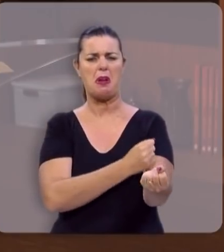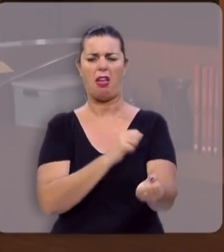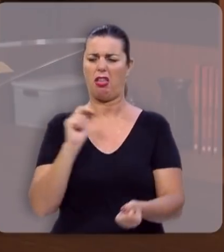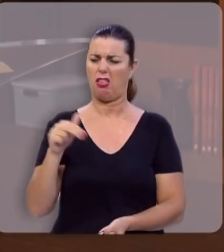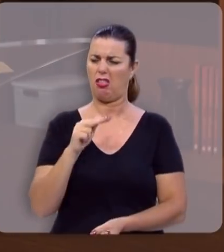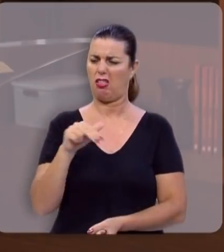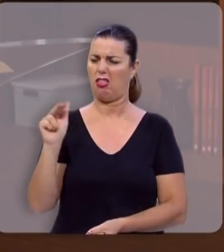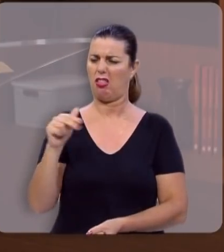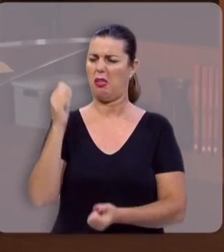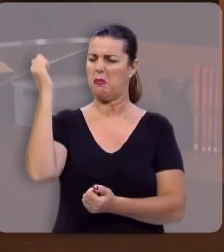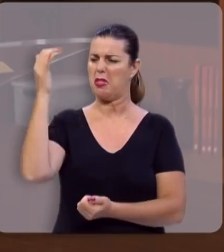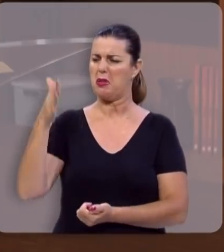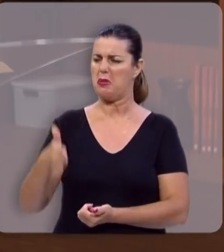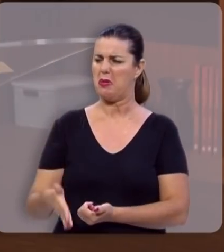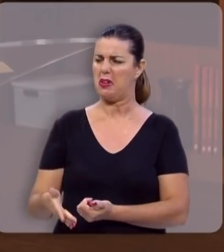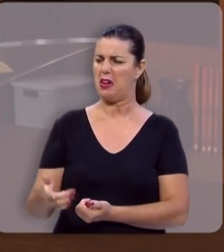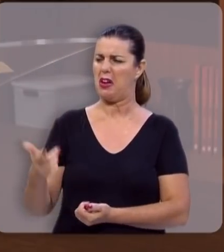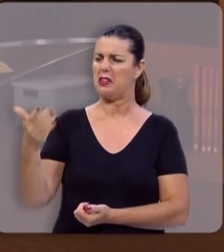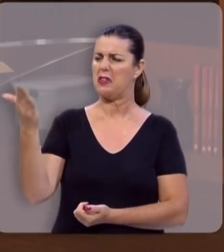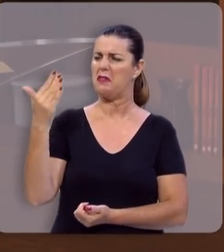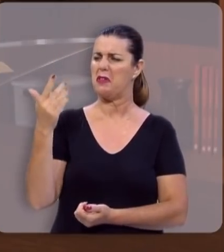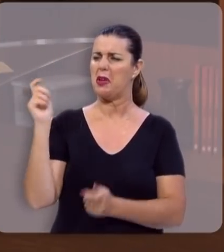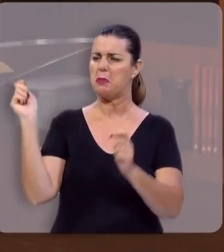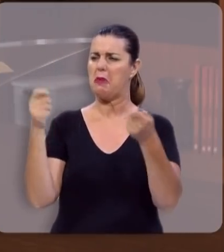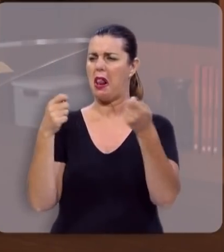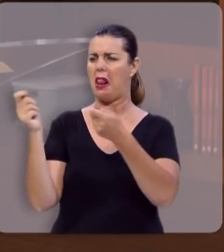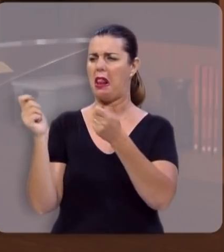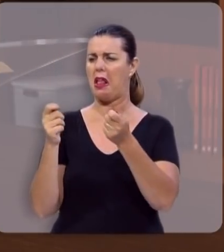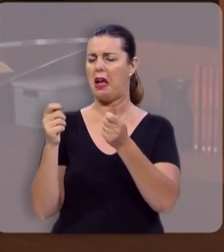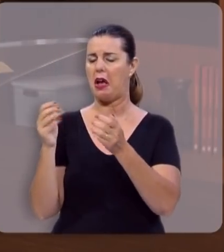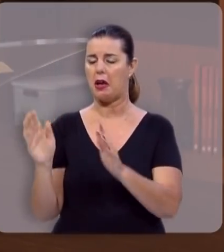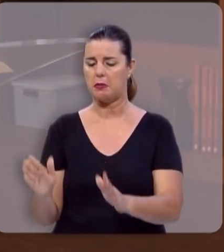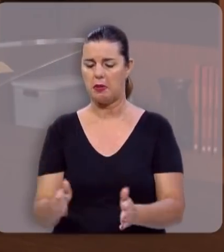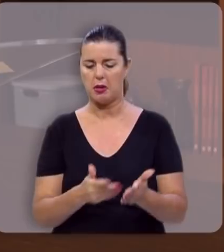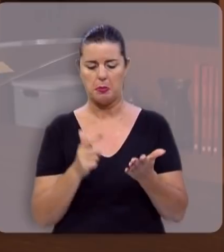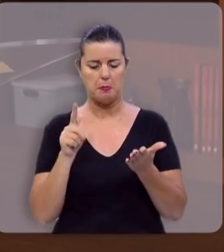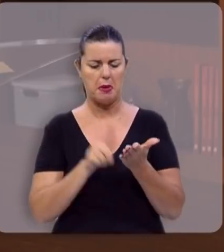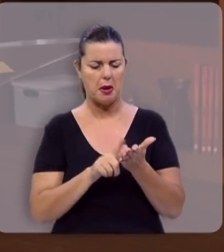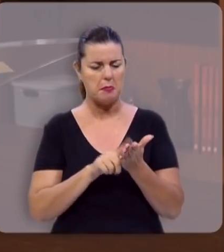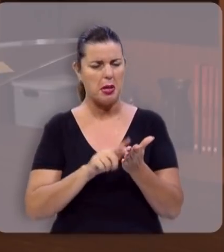de madrugada, vindo de uma balada, pega um folheto sujo,